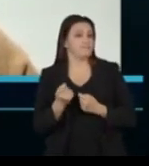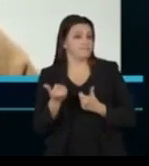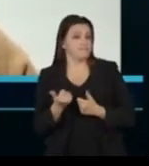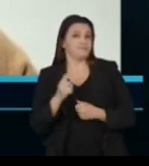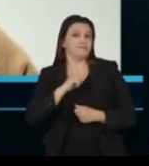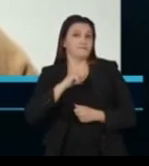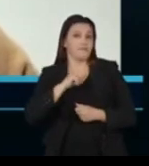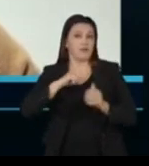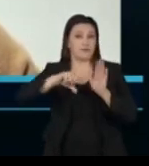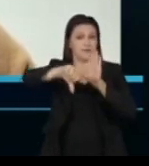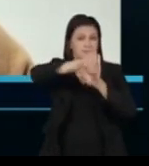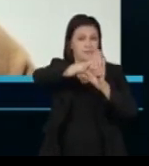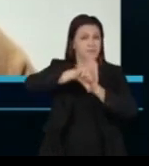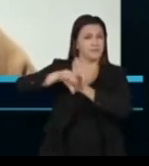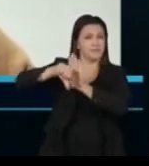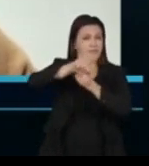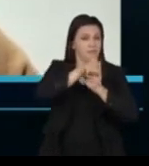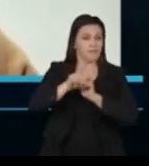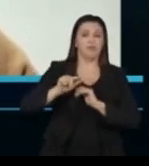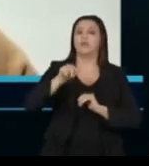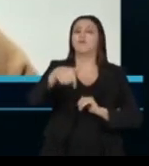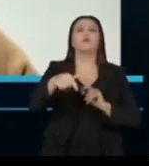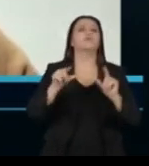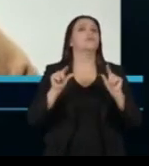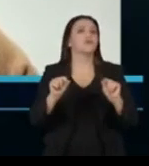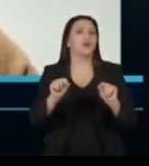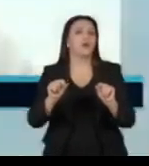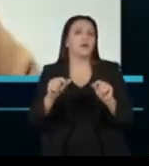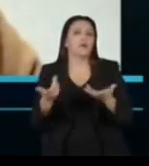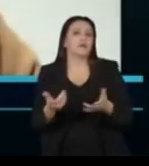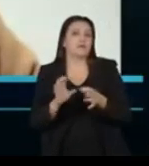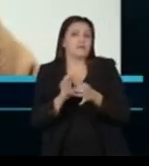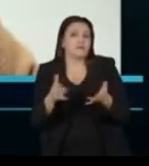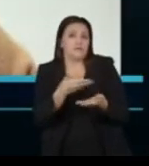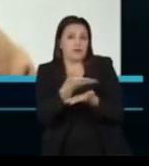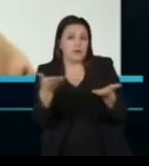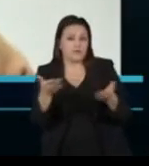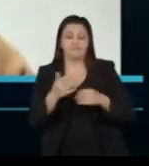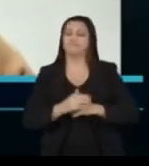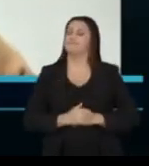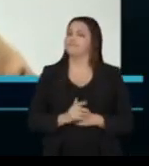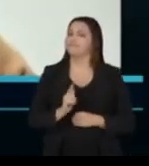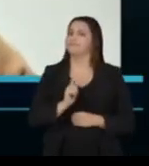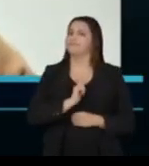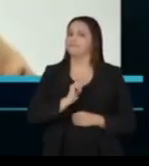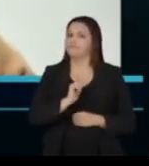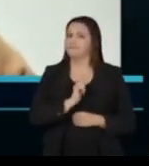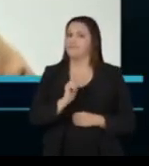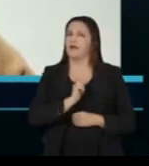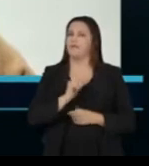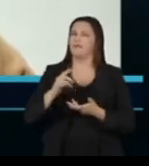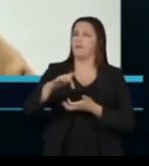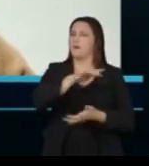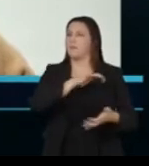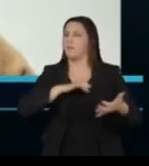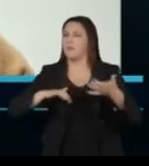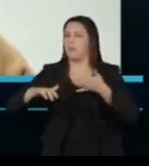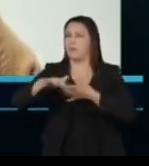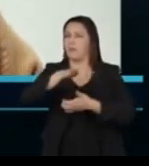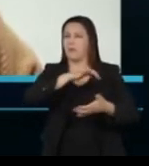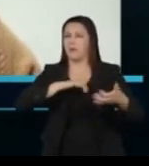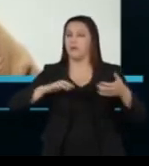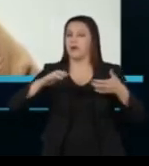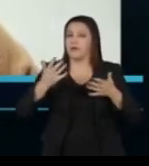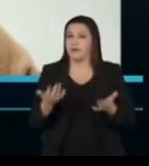processos criminais no STF, mesmo depois de deixarem os cargos. Isso gerou, de fato, uma reação do Congresso.